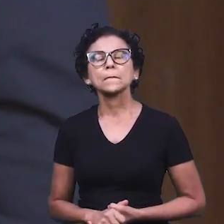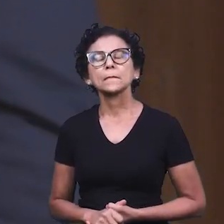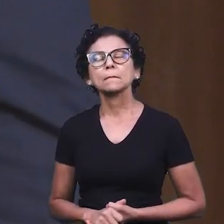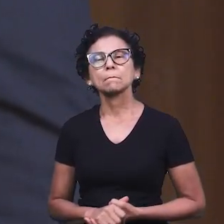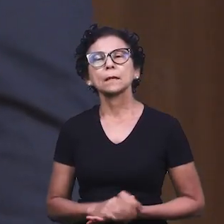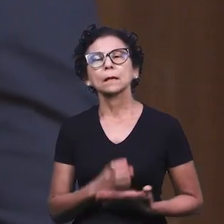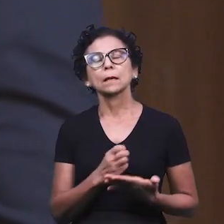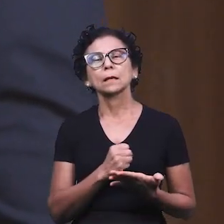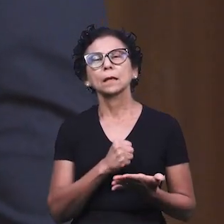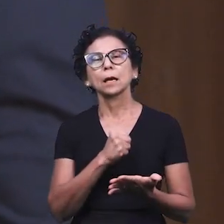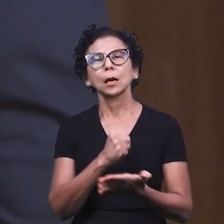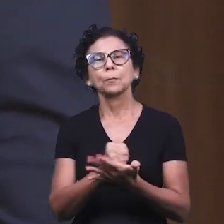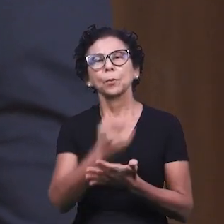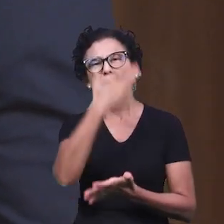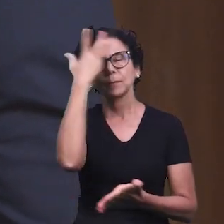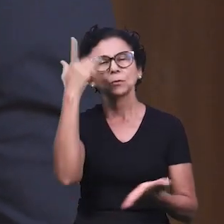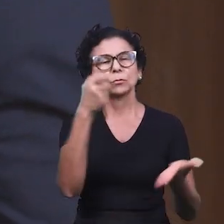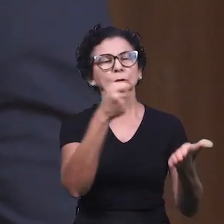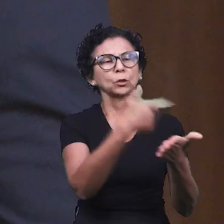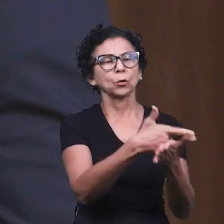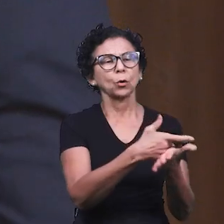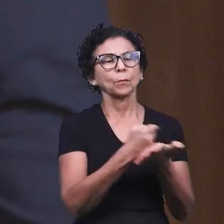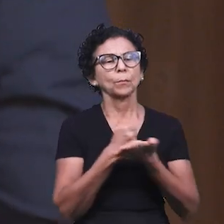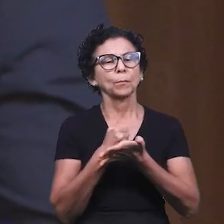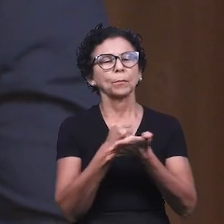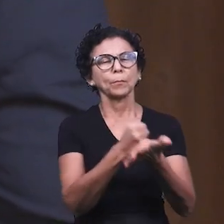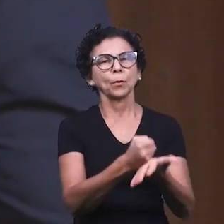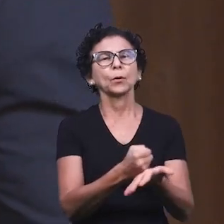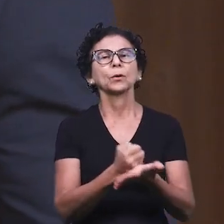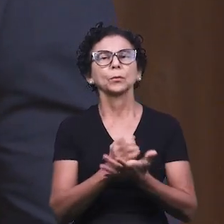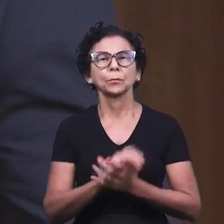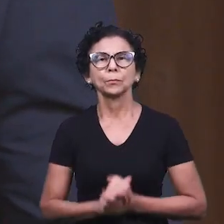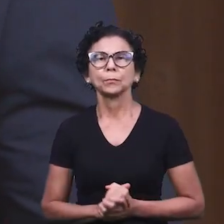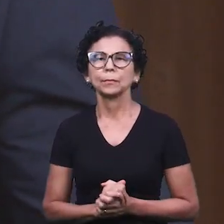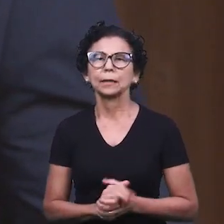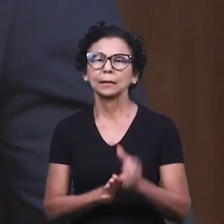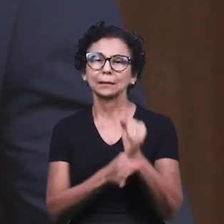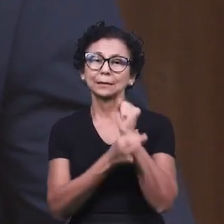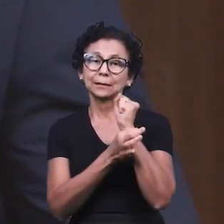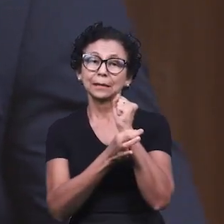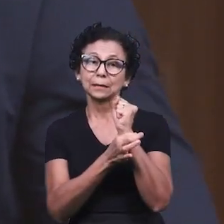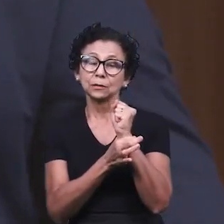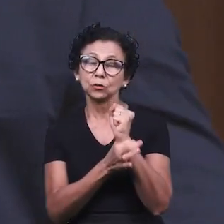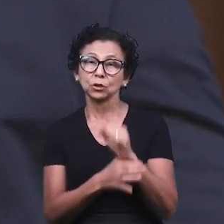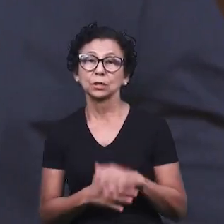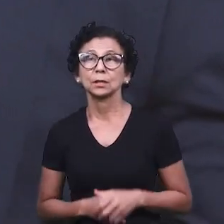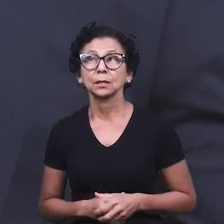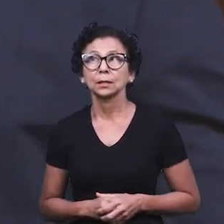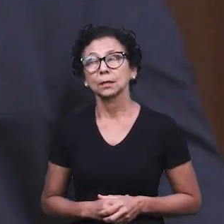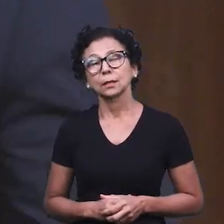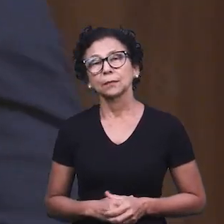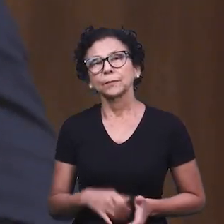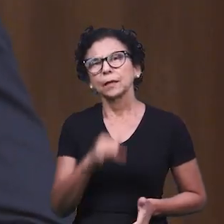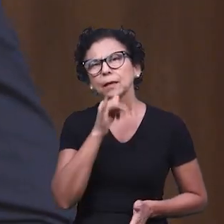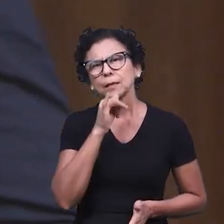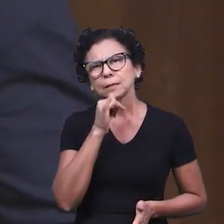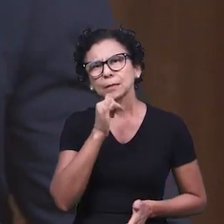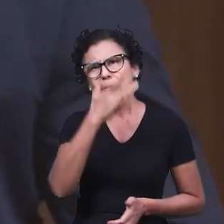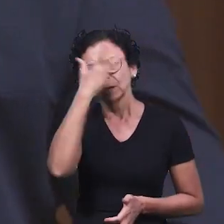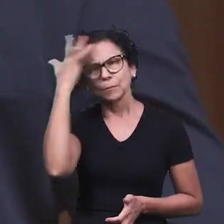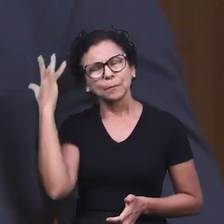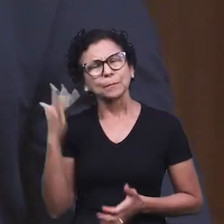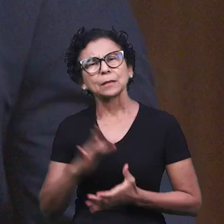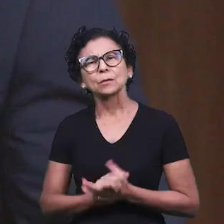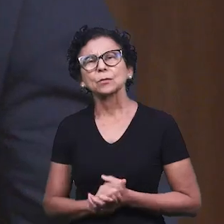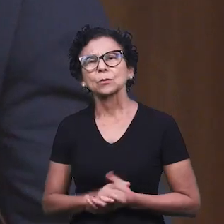de forma a que a pessoa garanta a sua subsistência. O que isso quer dizer? Que a pessoa, quando de boa fé,